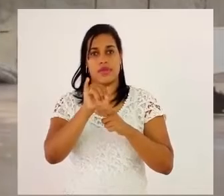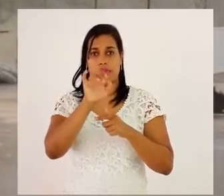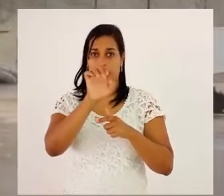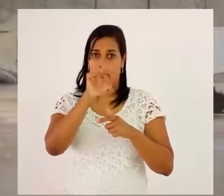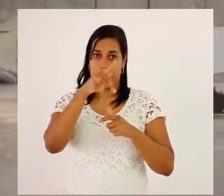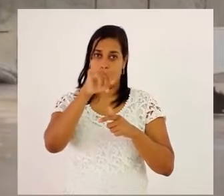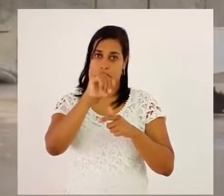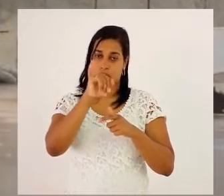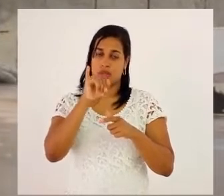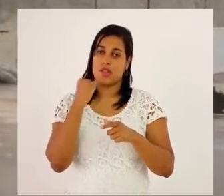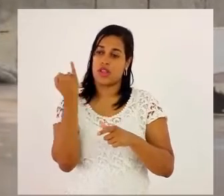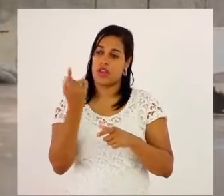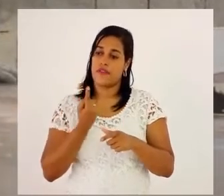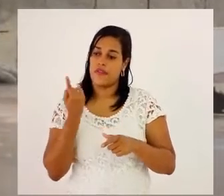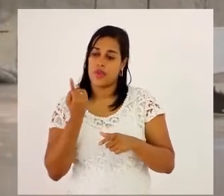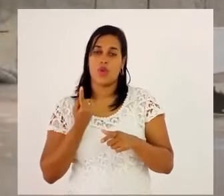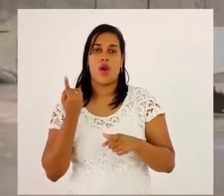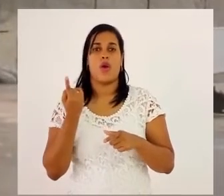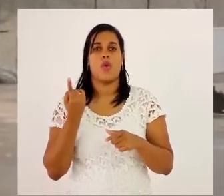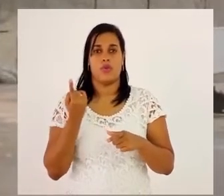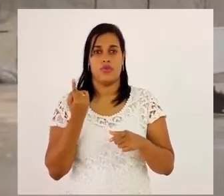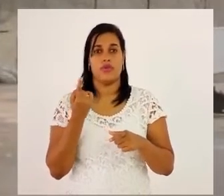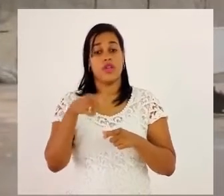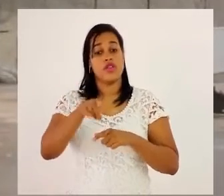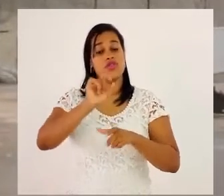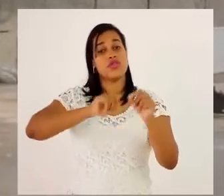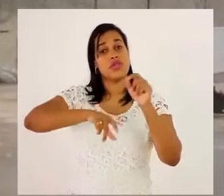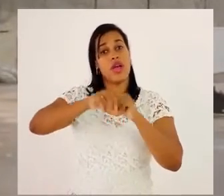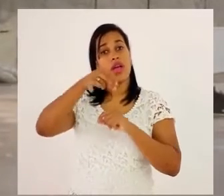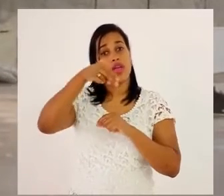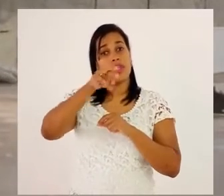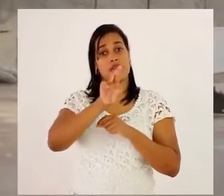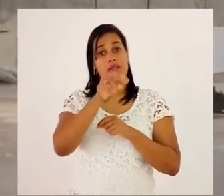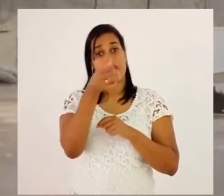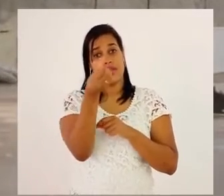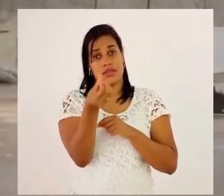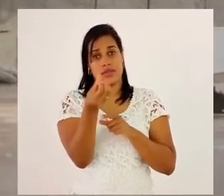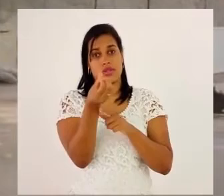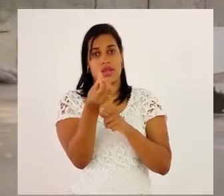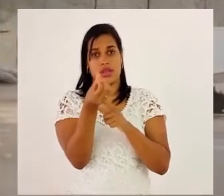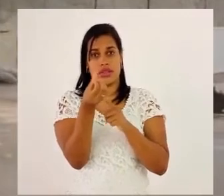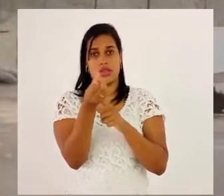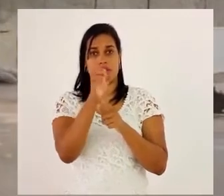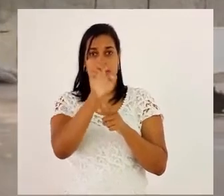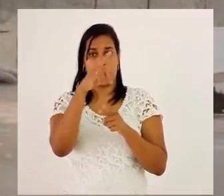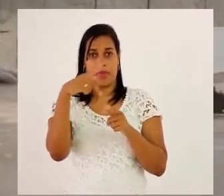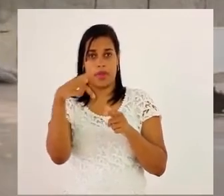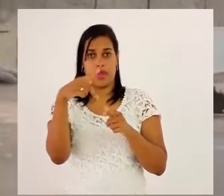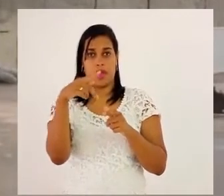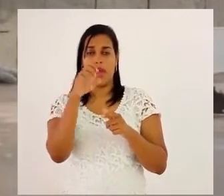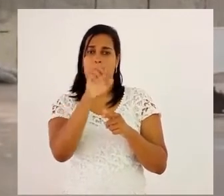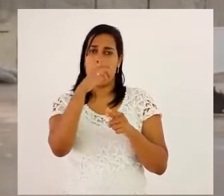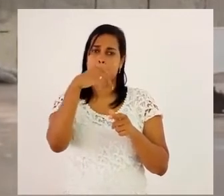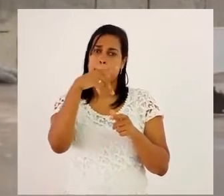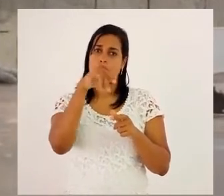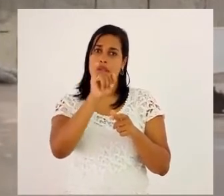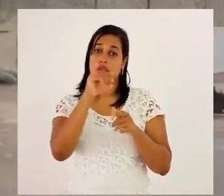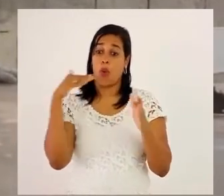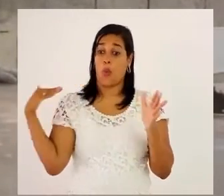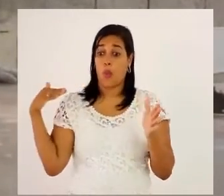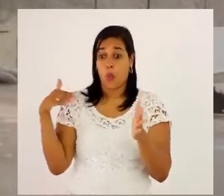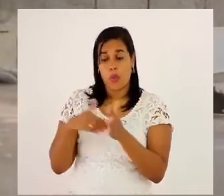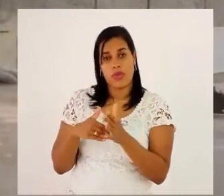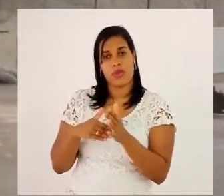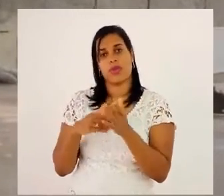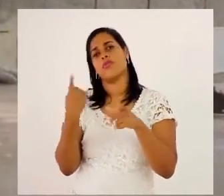de proteção individual. Ele está definido lá na NR6, ele define EPI. Por que o EPI é o último passo a ser